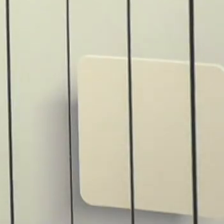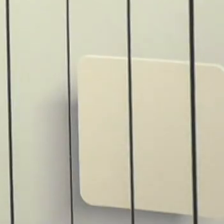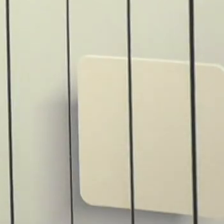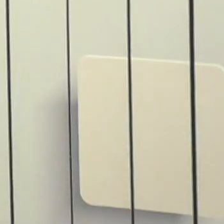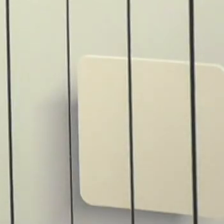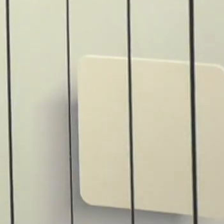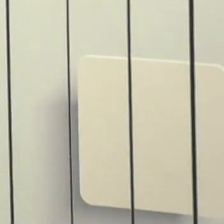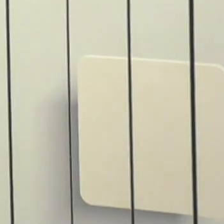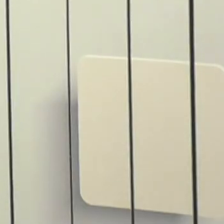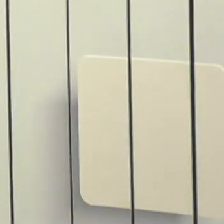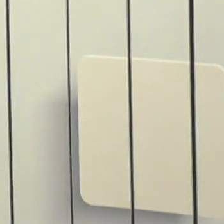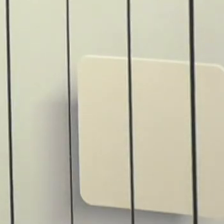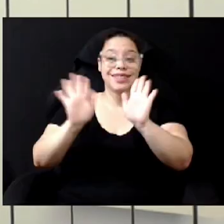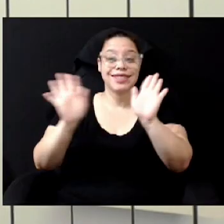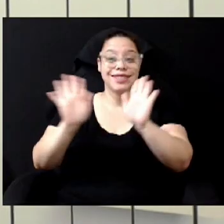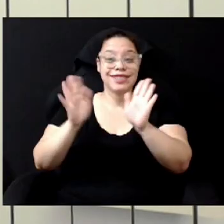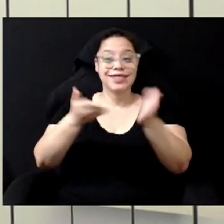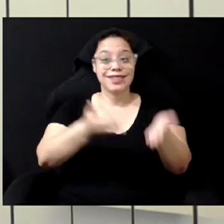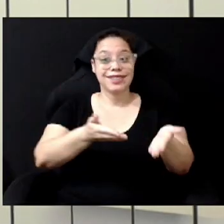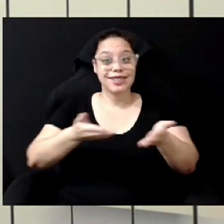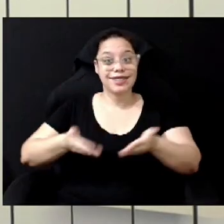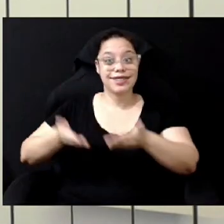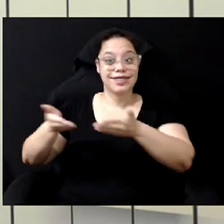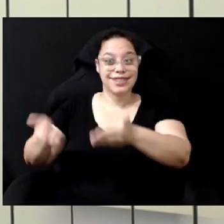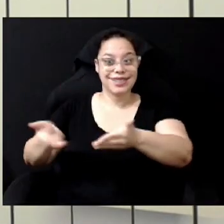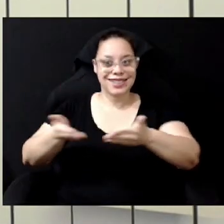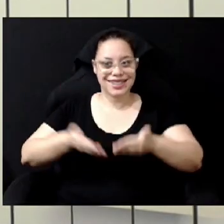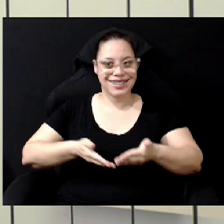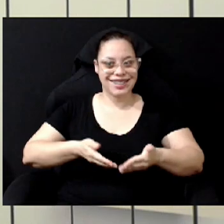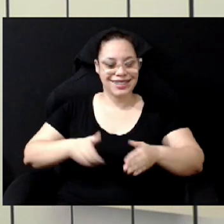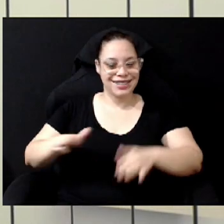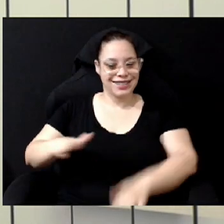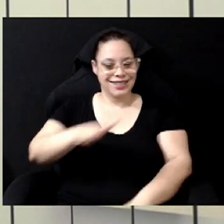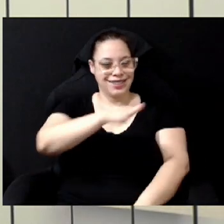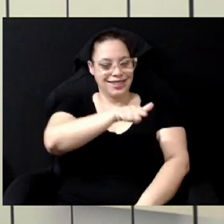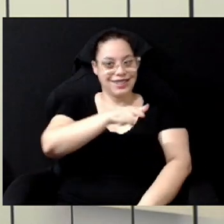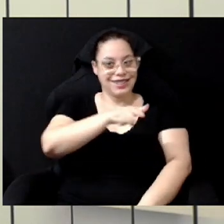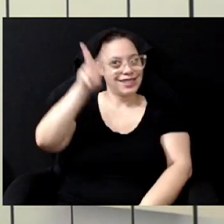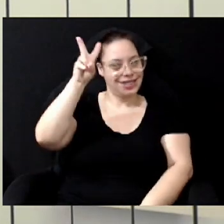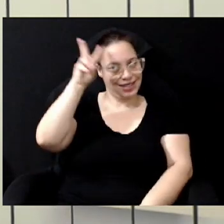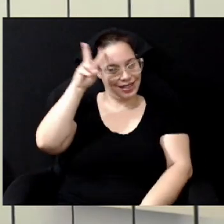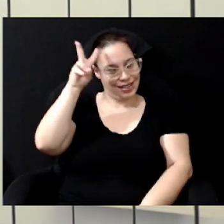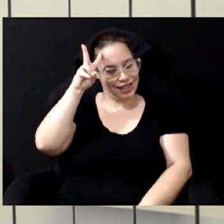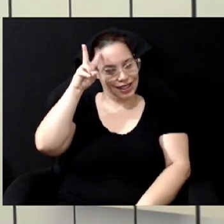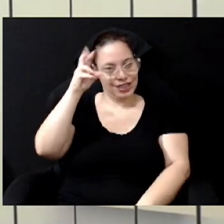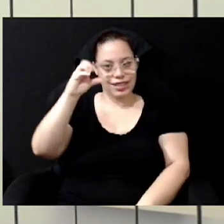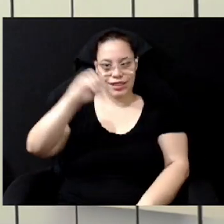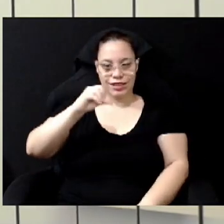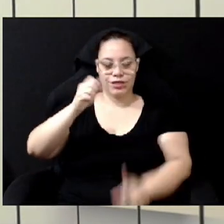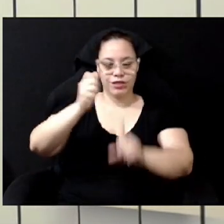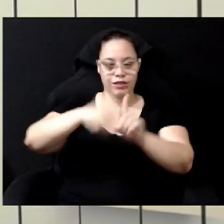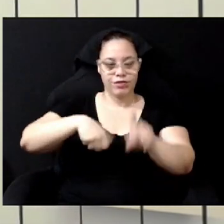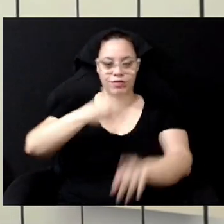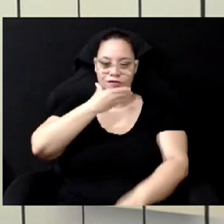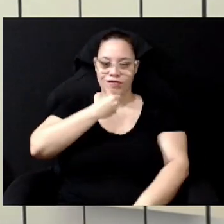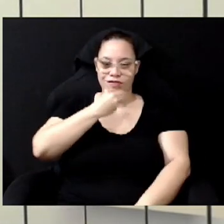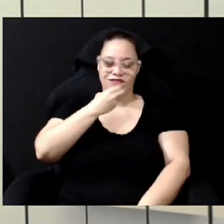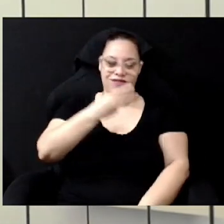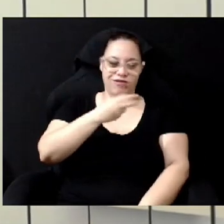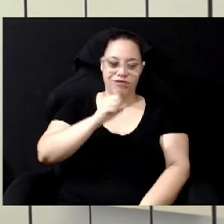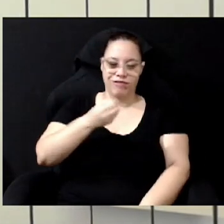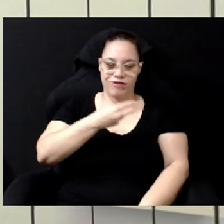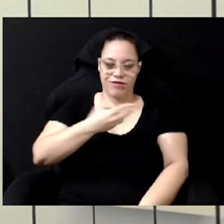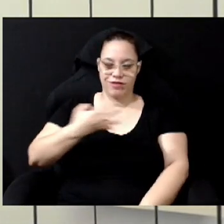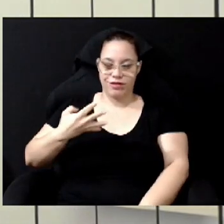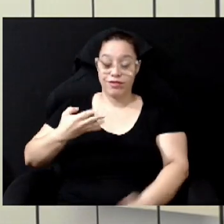Olá, seja bem-vinda, seja bem-vindo. Semana começando, segunda-feira, 9 de dezembro de 2024.